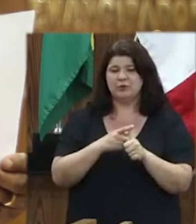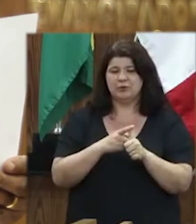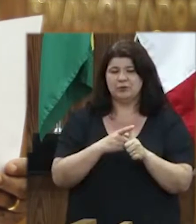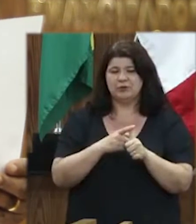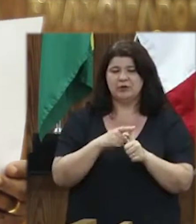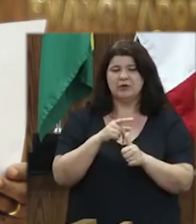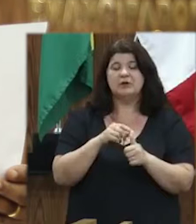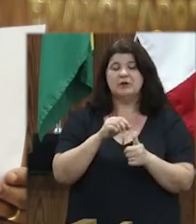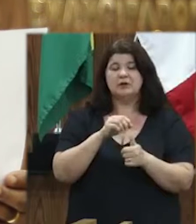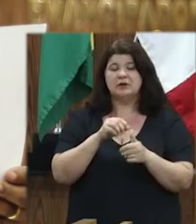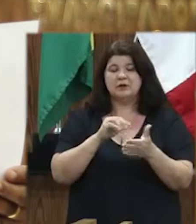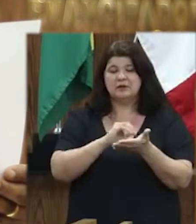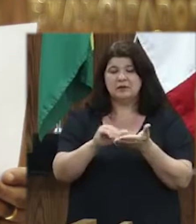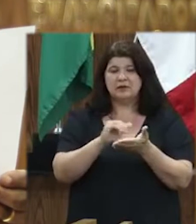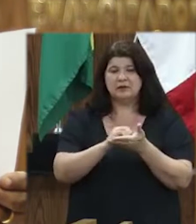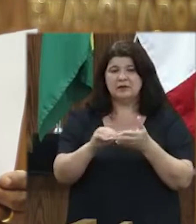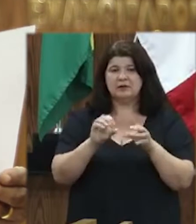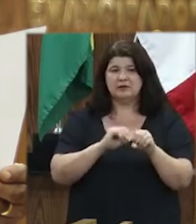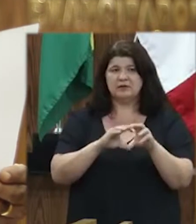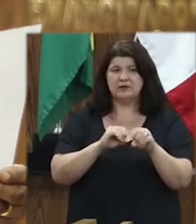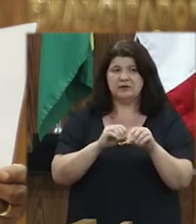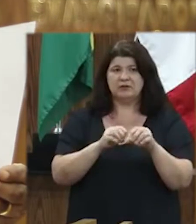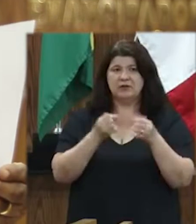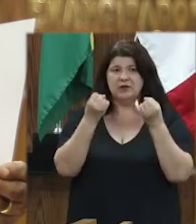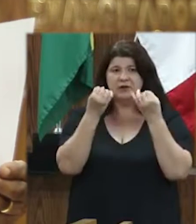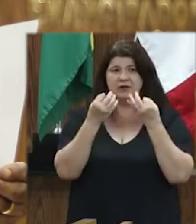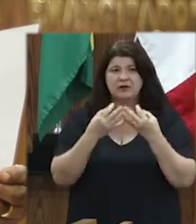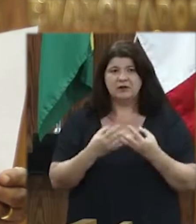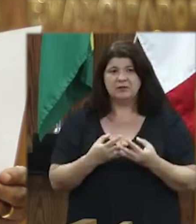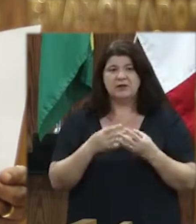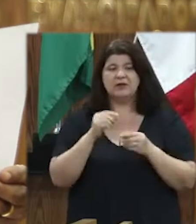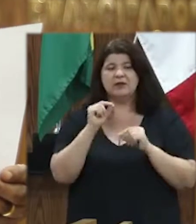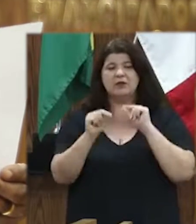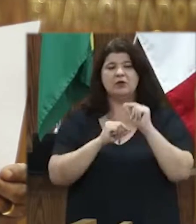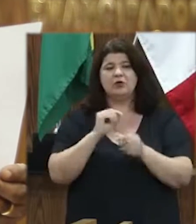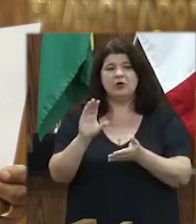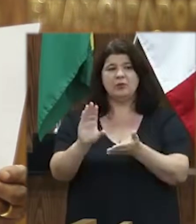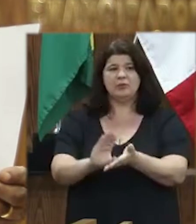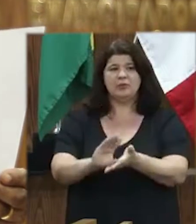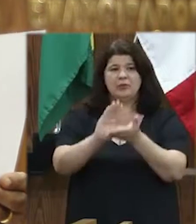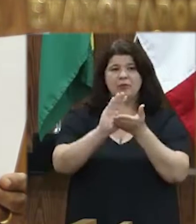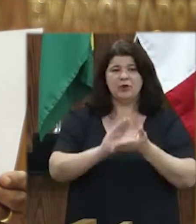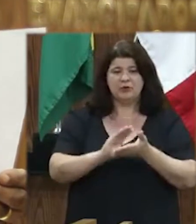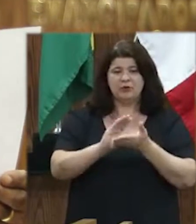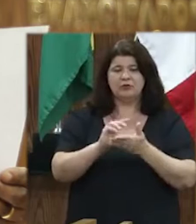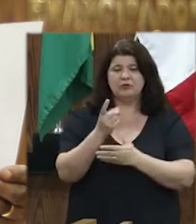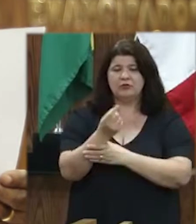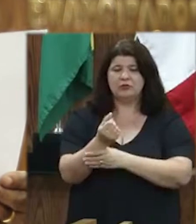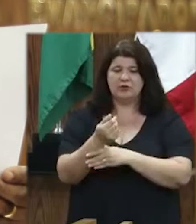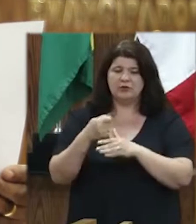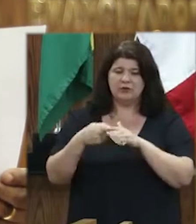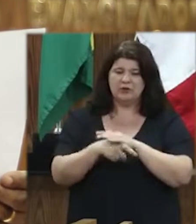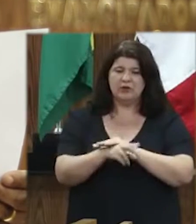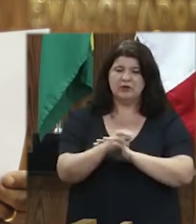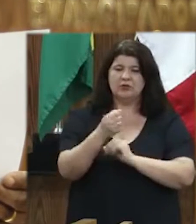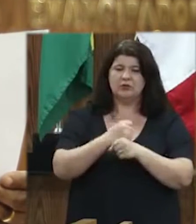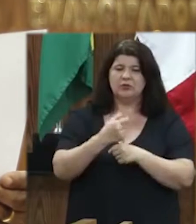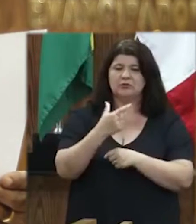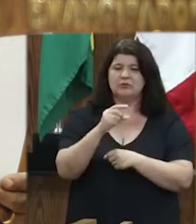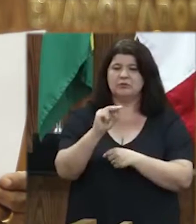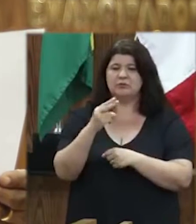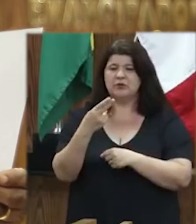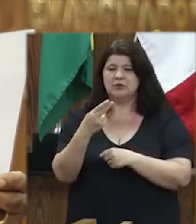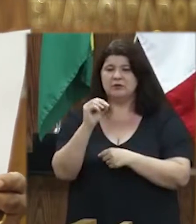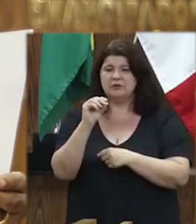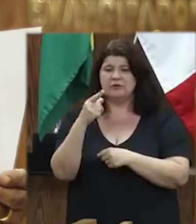senhora secretária de Educação se manifeste e aponte de que forma os recursos do Fundeb de 2021 foram utilizados e